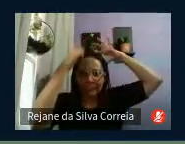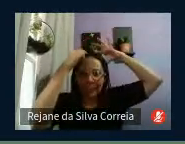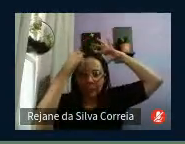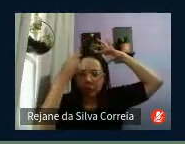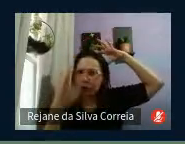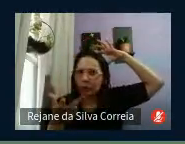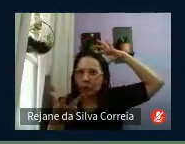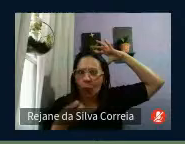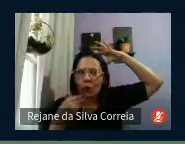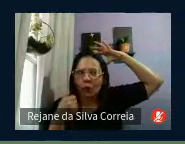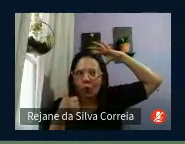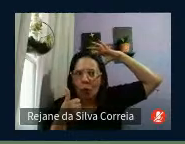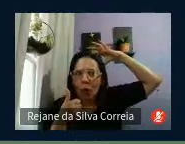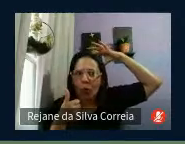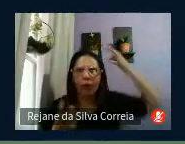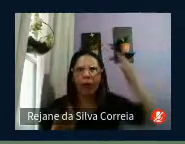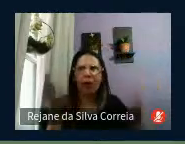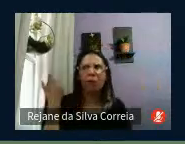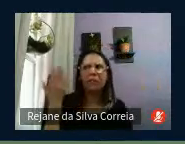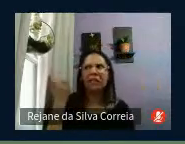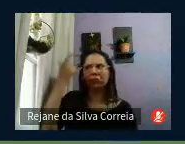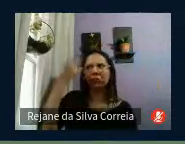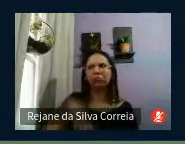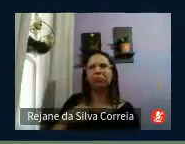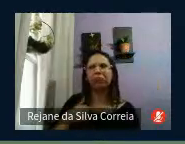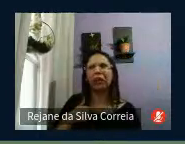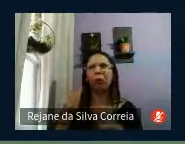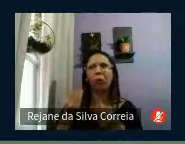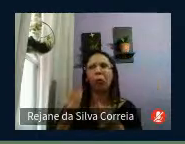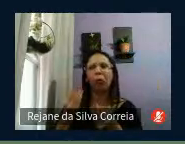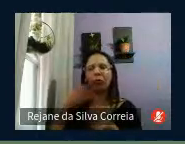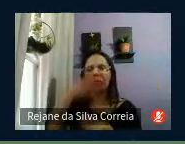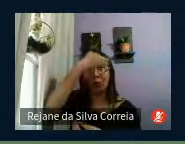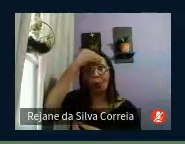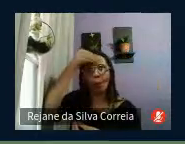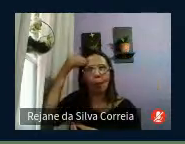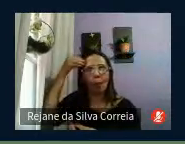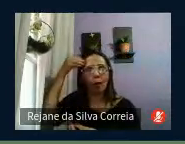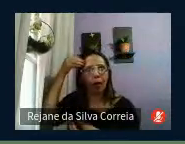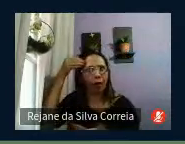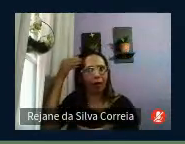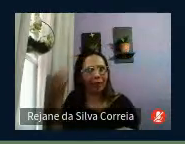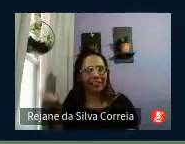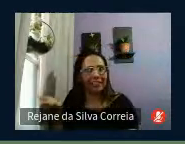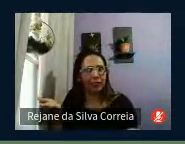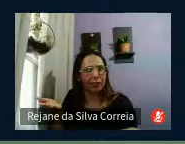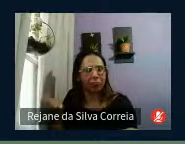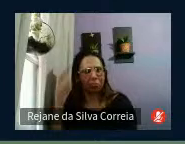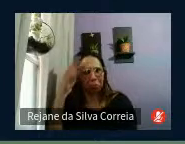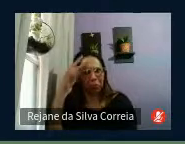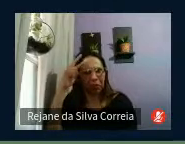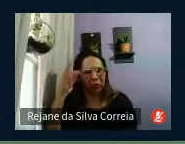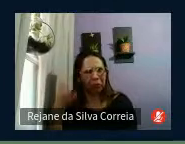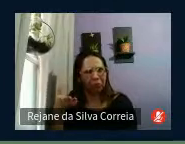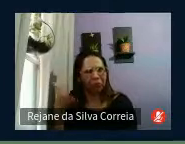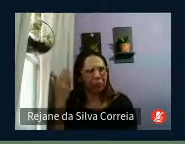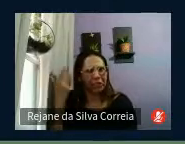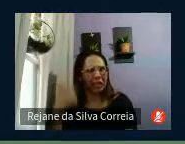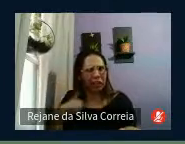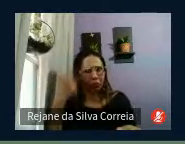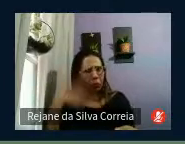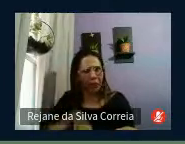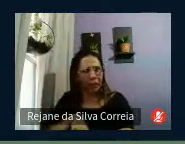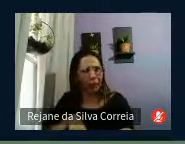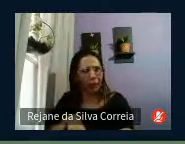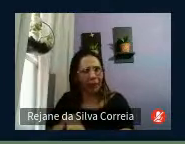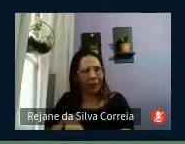já nem me lembro mais como eu era há 2 anos atrás. Talvez até por contribuição do TDAH. Porque a gente tem ali, né, o cérebro